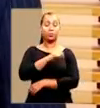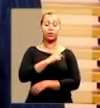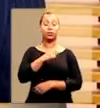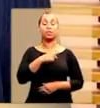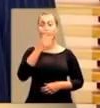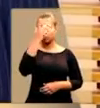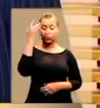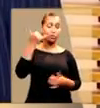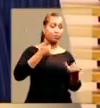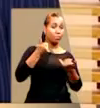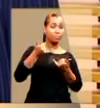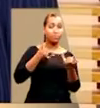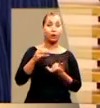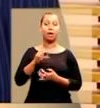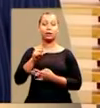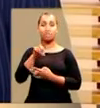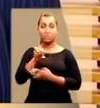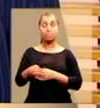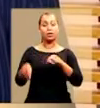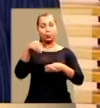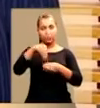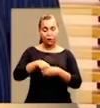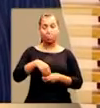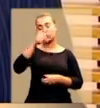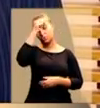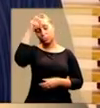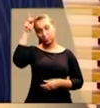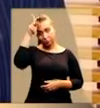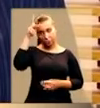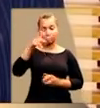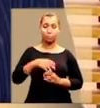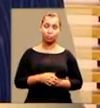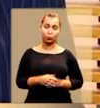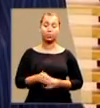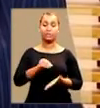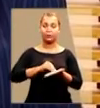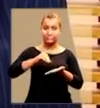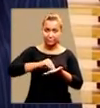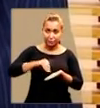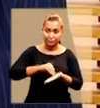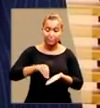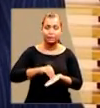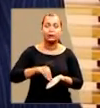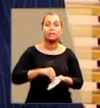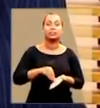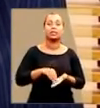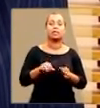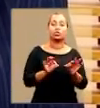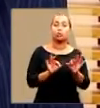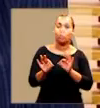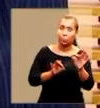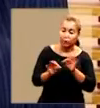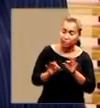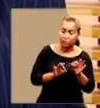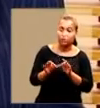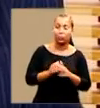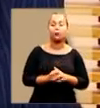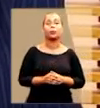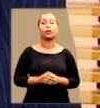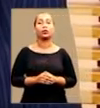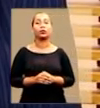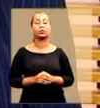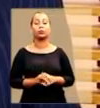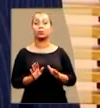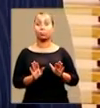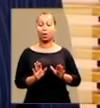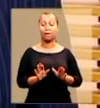Rio Preto, eu fico ouvindo muito isso da crise dentro da prefeitura, nas atividades meio, nas secretarias que fazem planejamento,